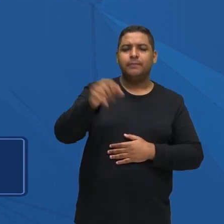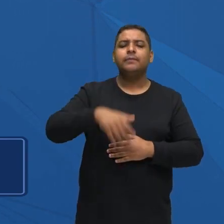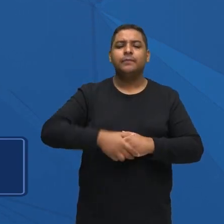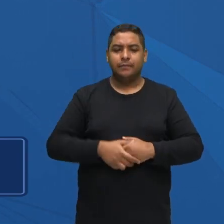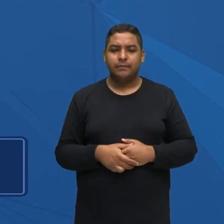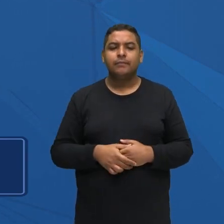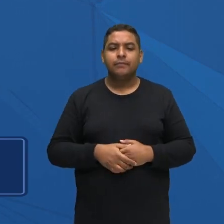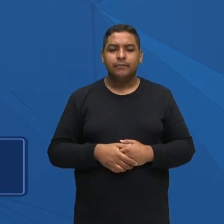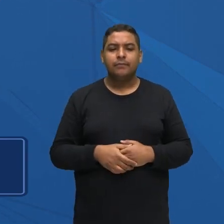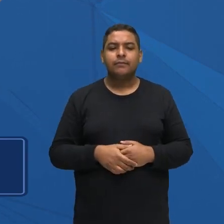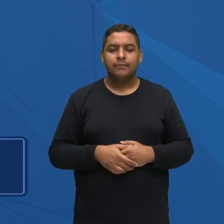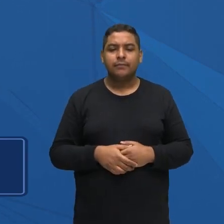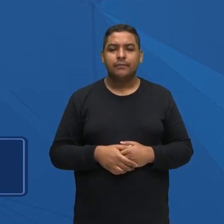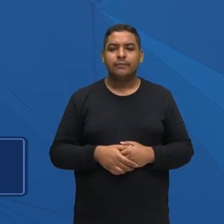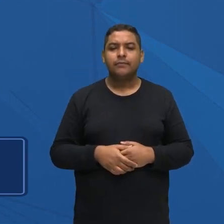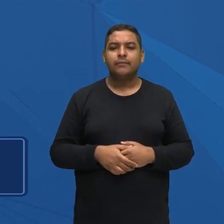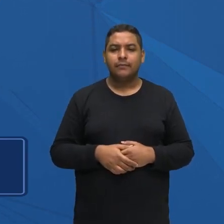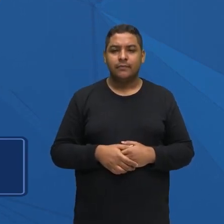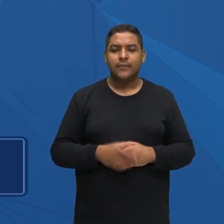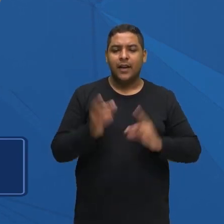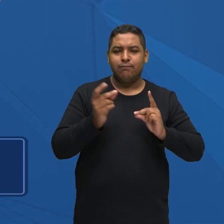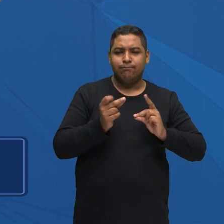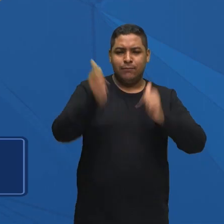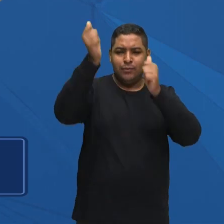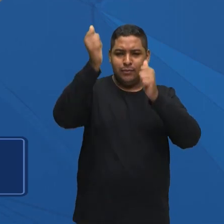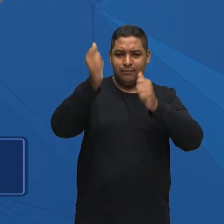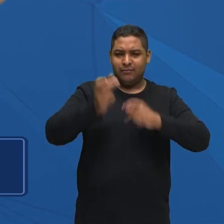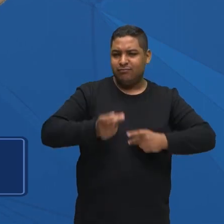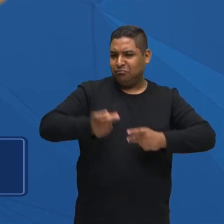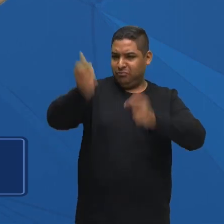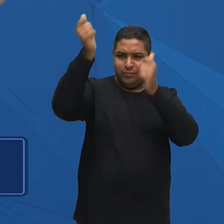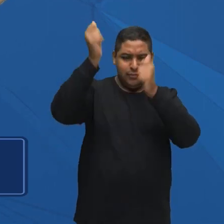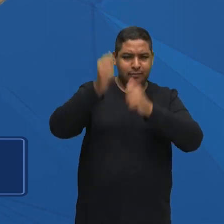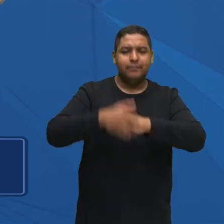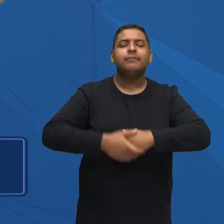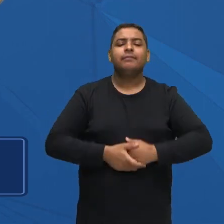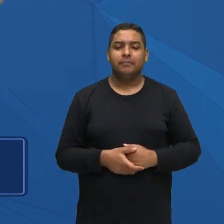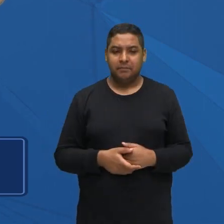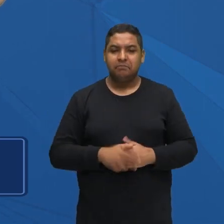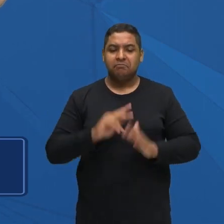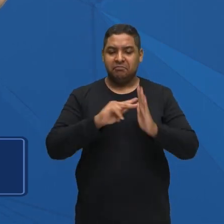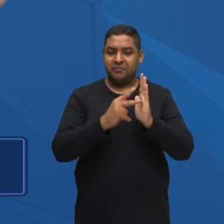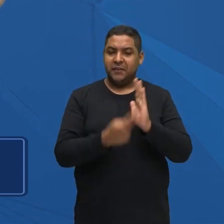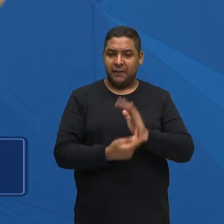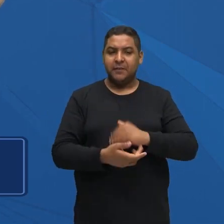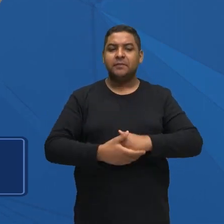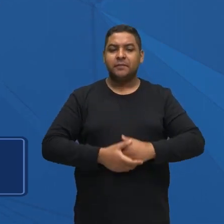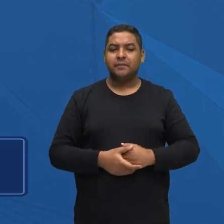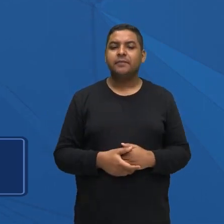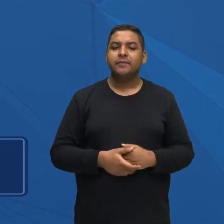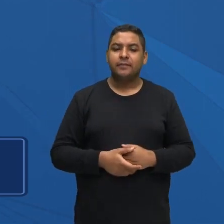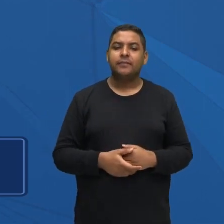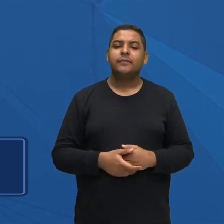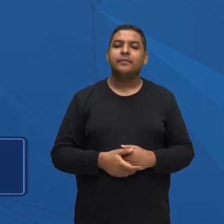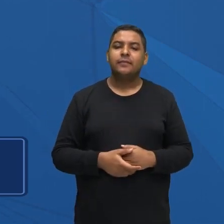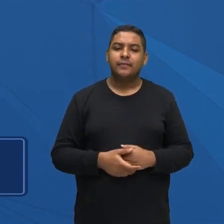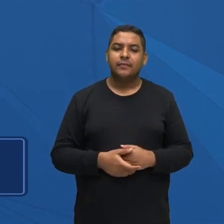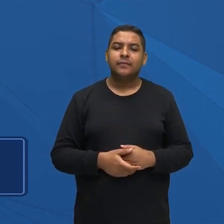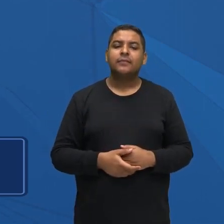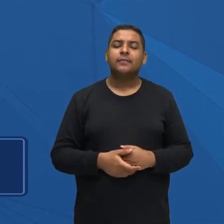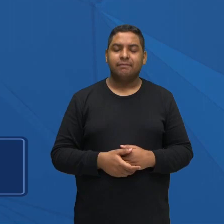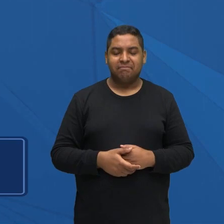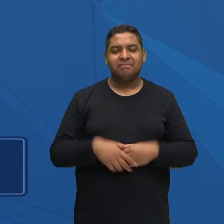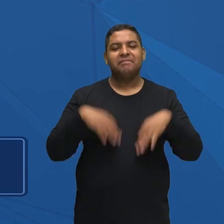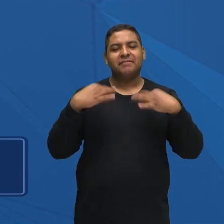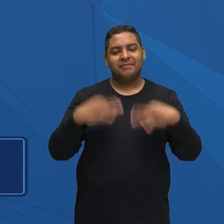ir embora, é sair, é cair fora? Ó, todo mundo participando, foi embora. Exatamente,